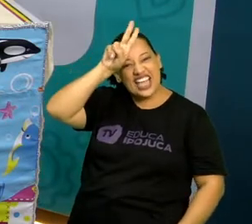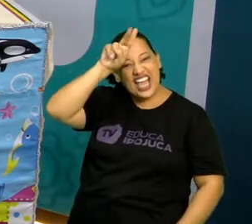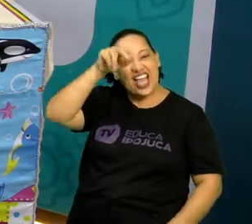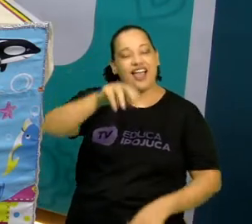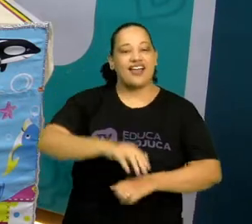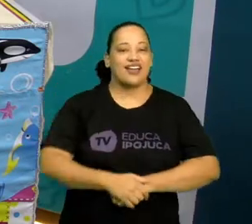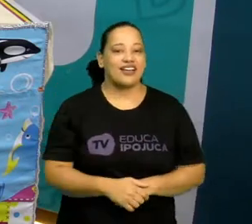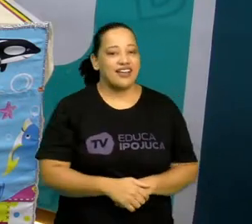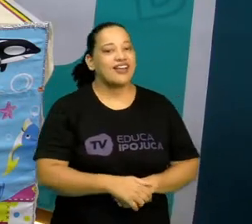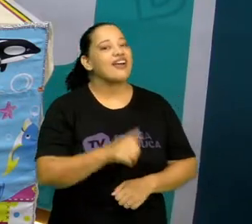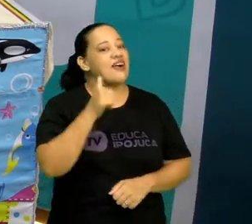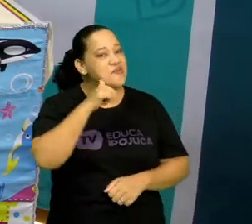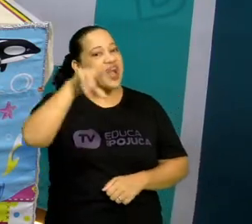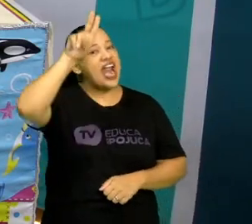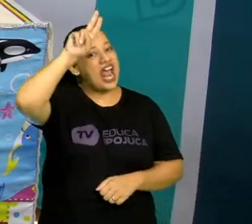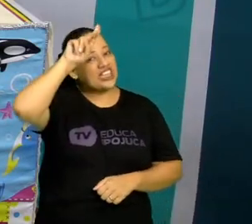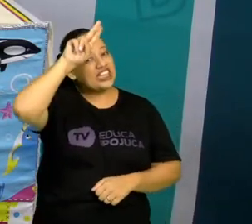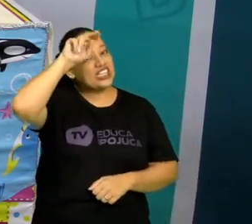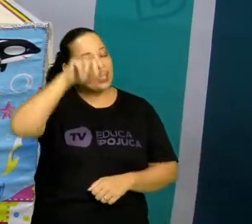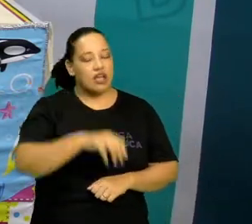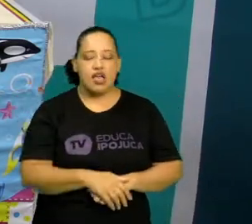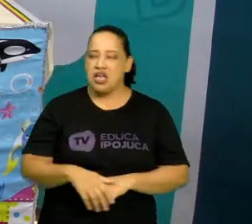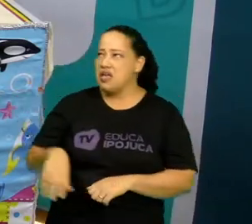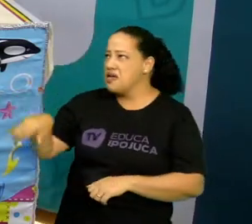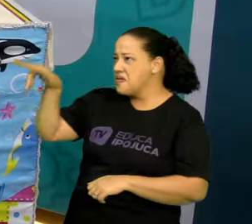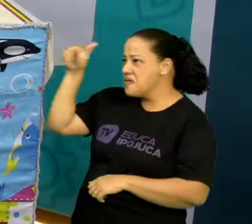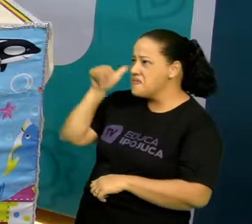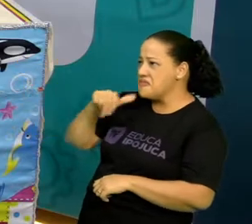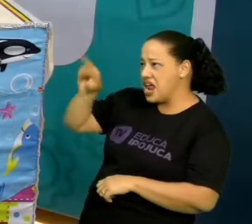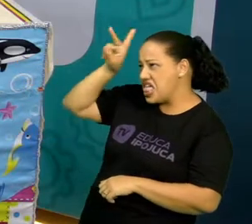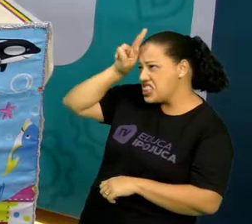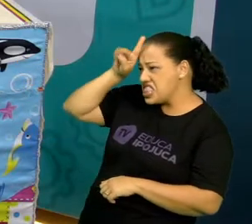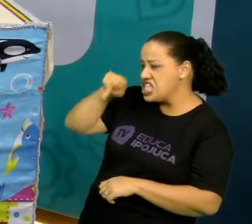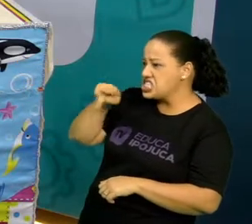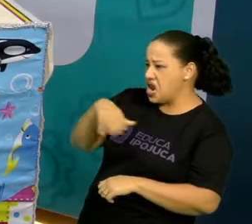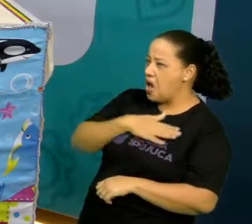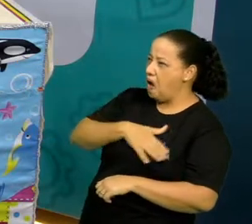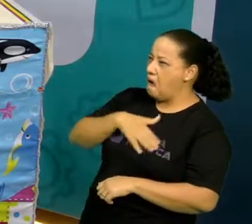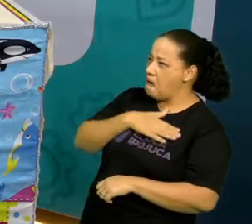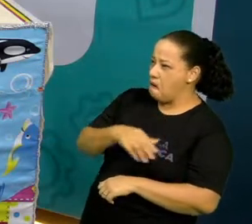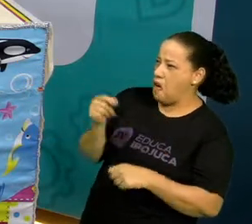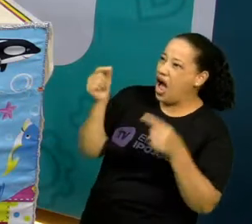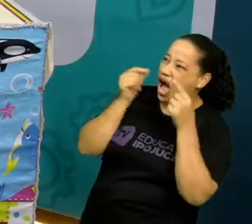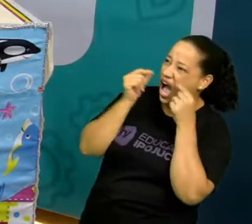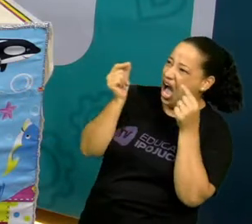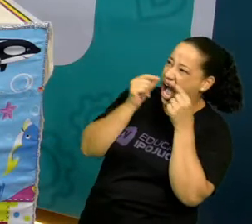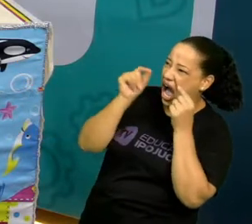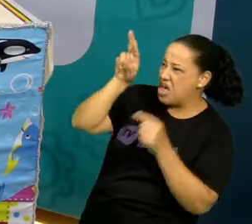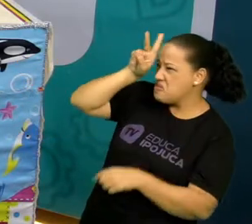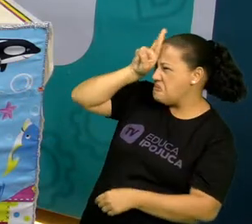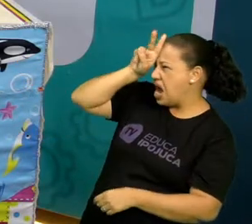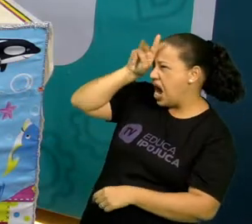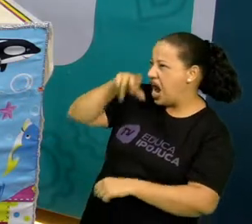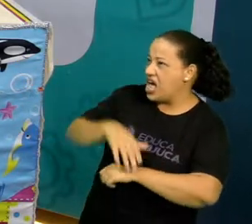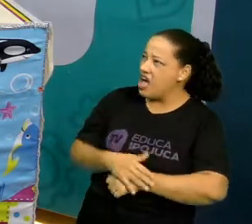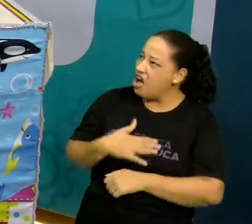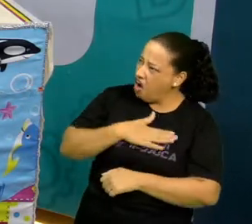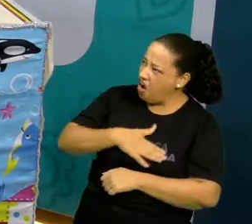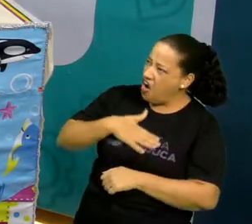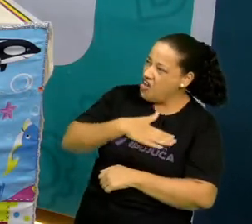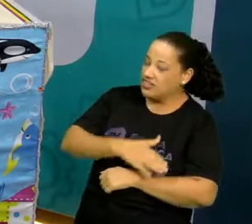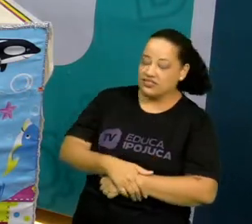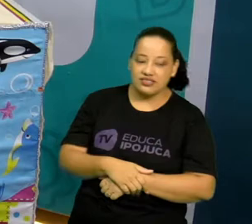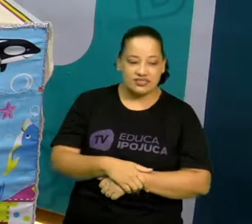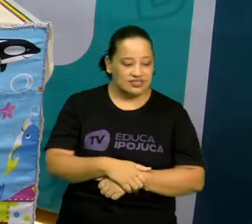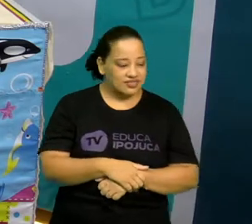Baratinha? Isso mesmo! A senhora gosta desse bicho, né? De ela é rato, barata! É, e a Lê gosta!